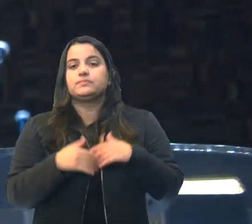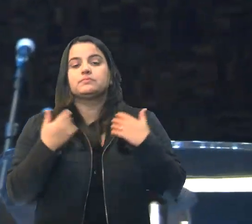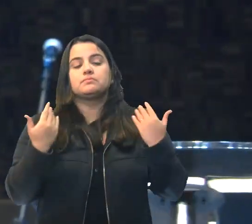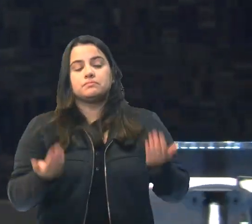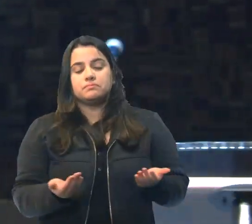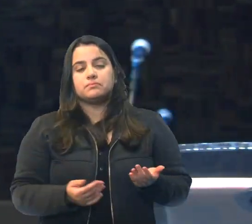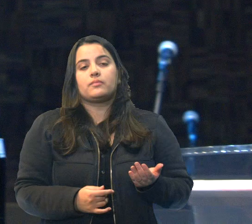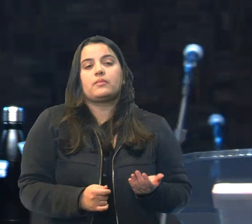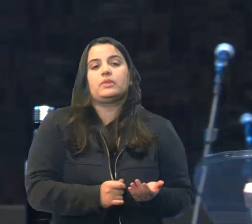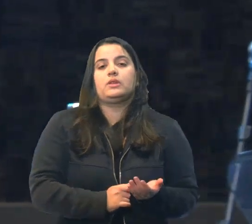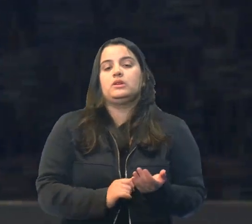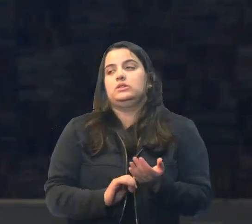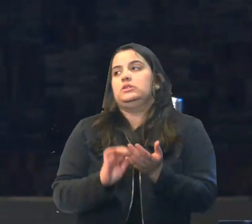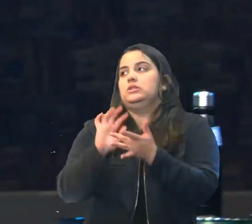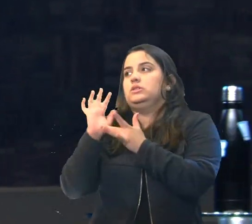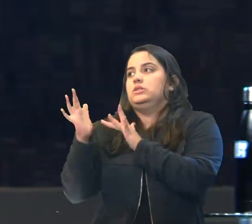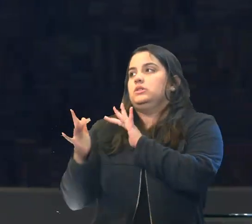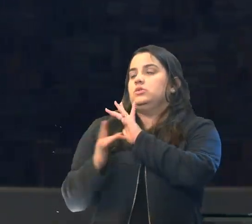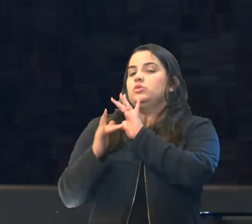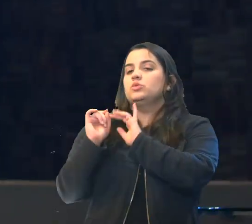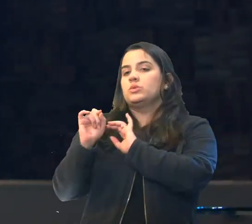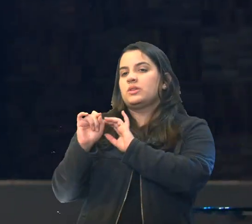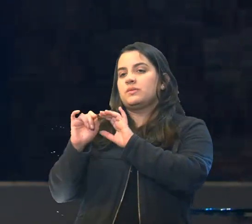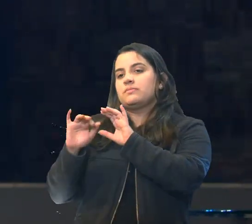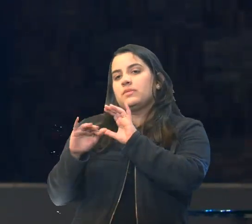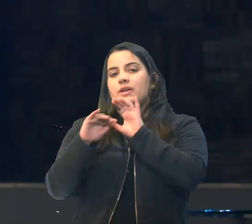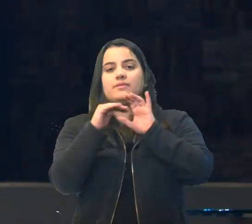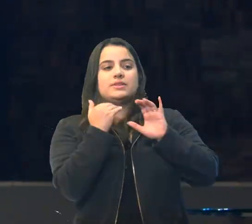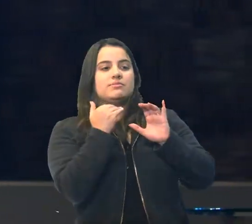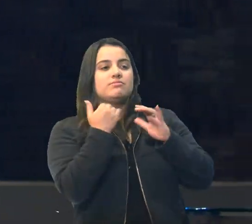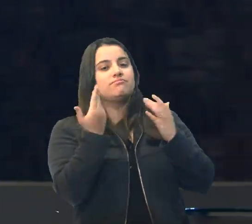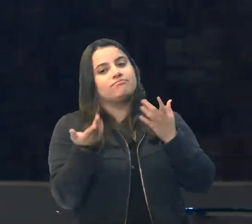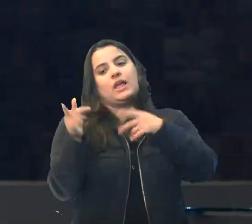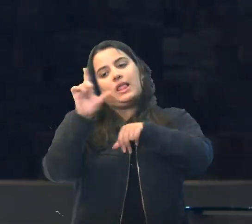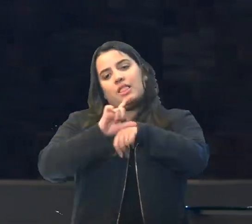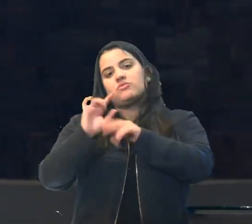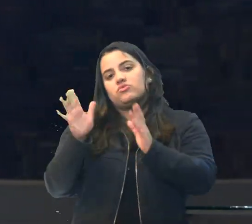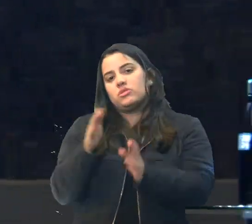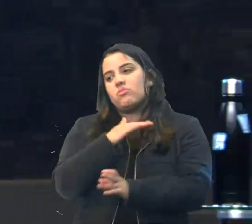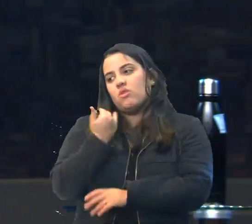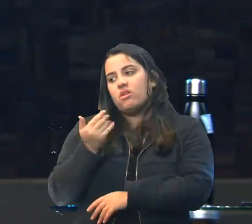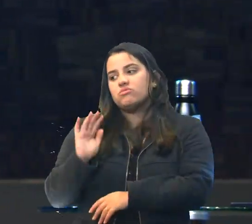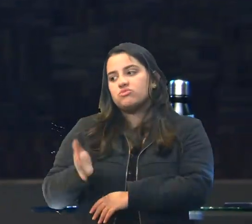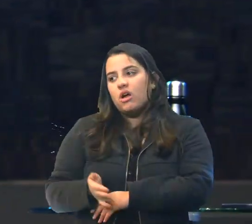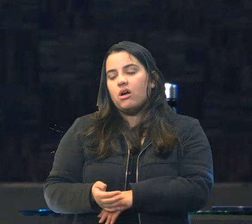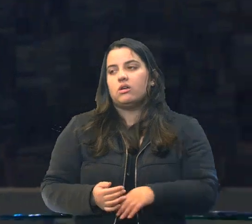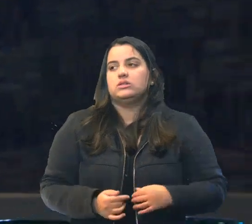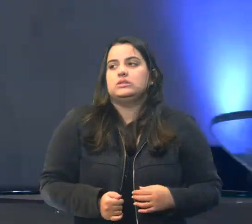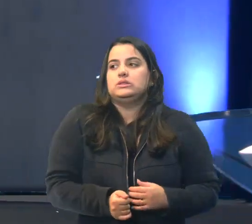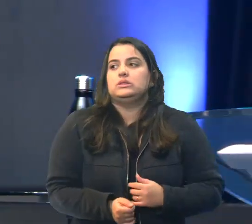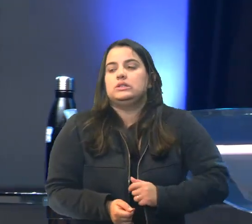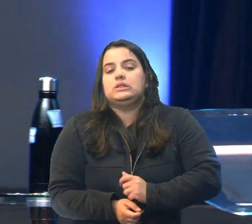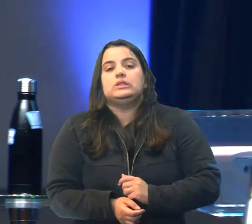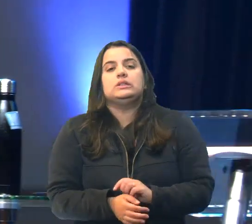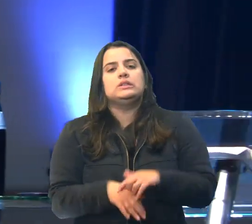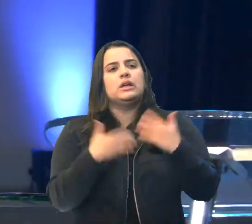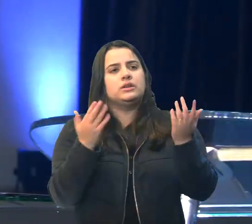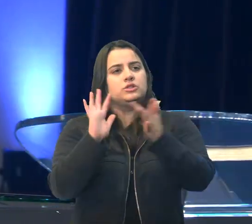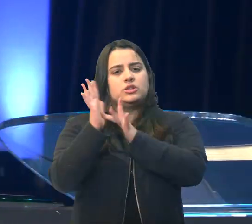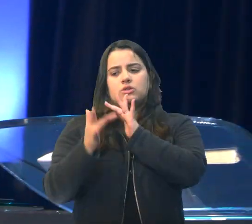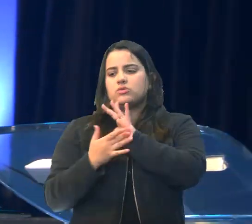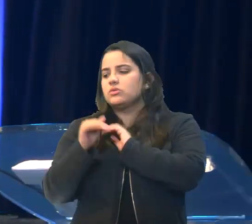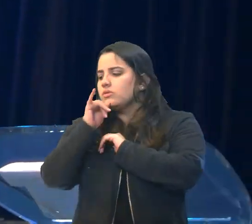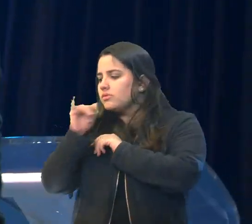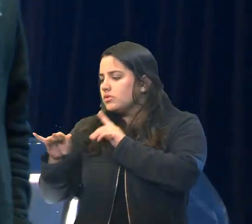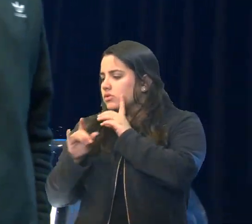recebe a notícia que nesses 2 dias Lázaro morreu. E aí ele disse para os discípulos, ainda